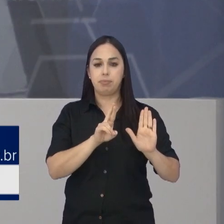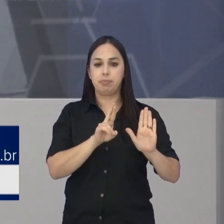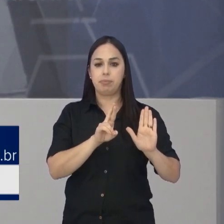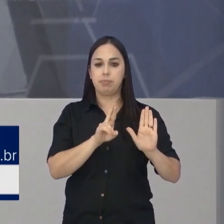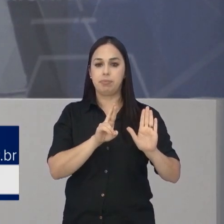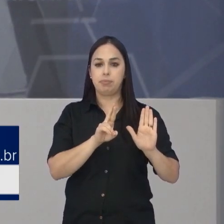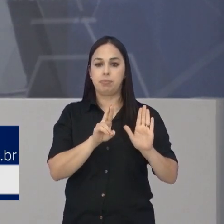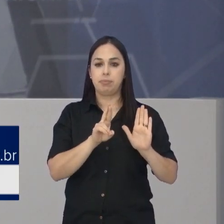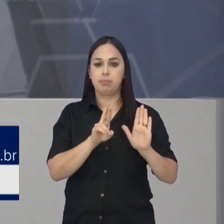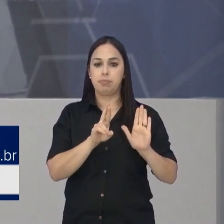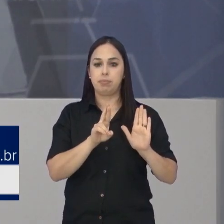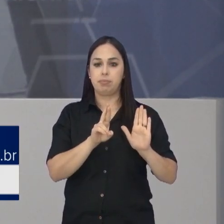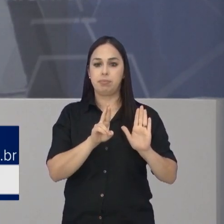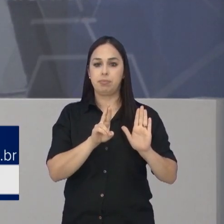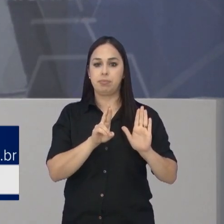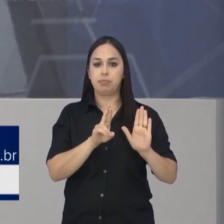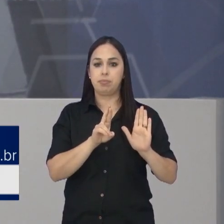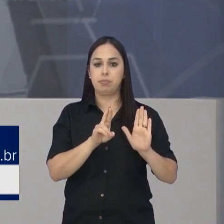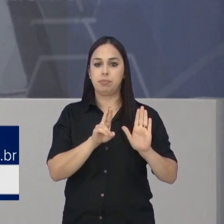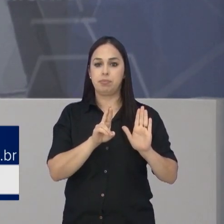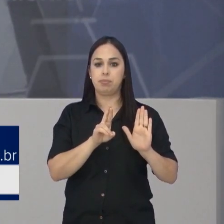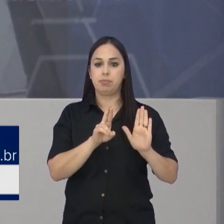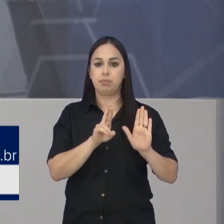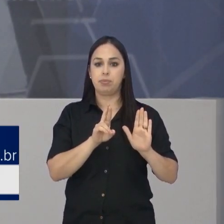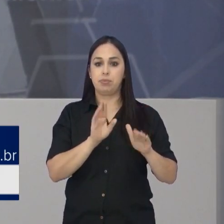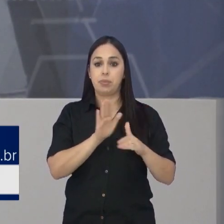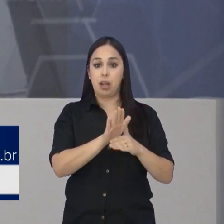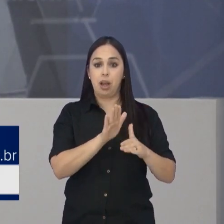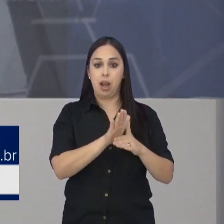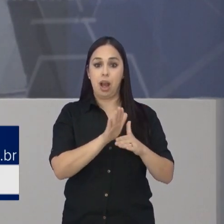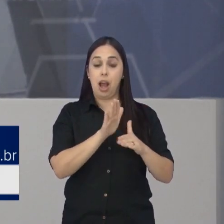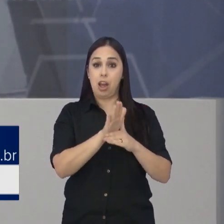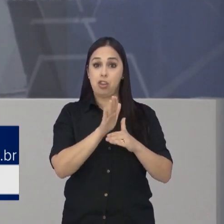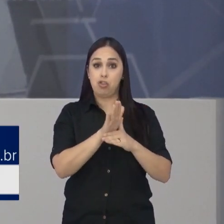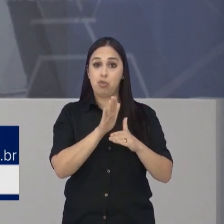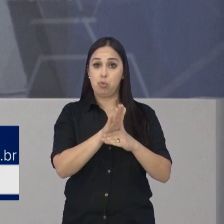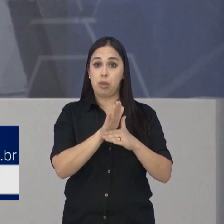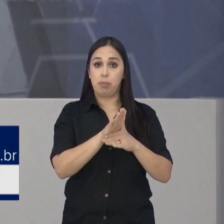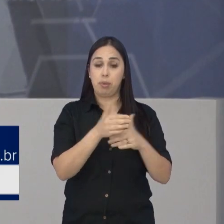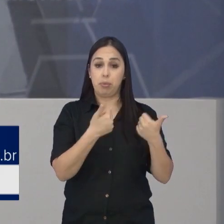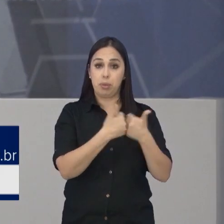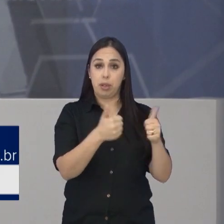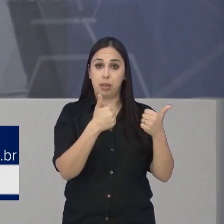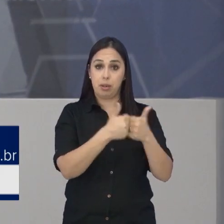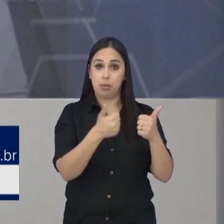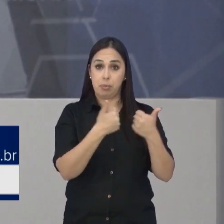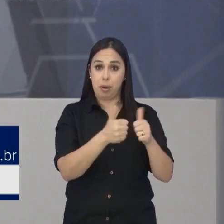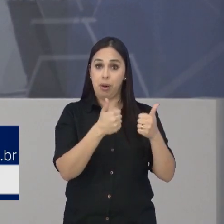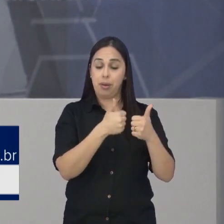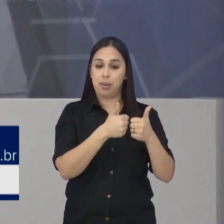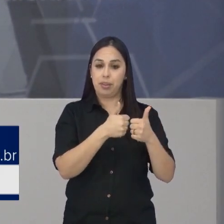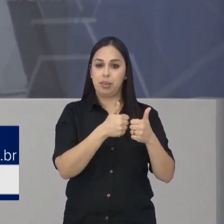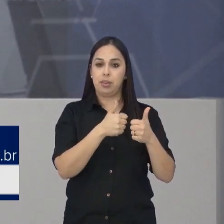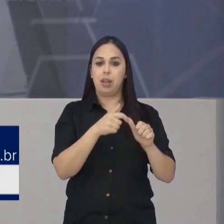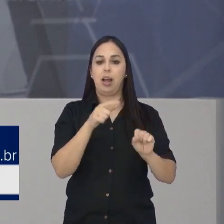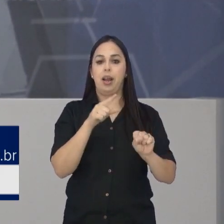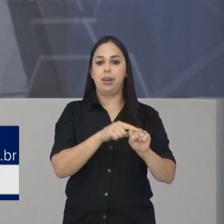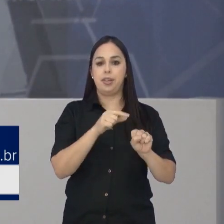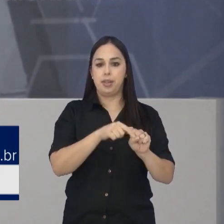8.798,39,99. Assistência financeira de transporte coletivo, artigo 5º,